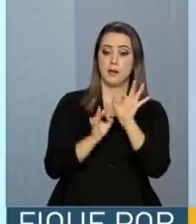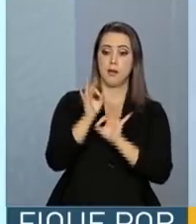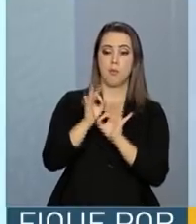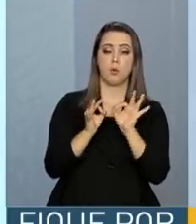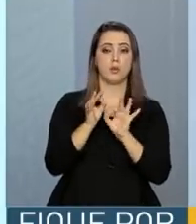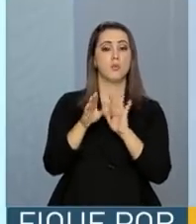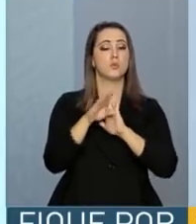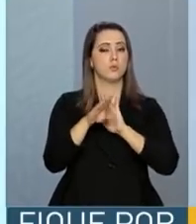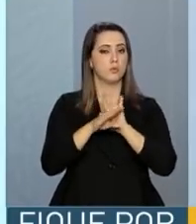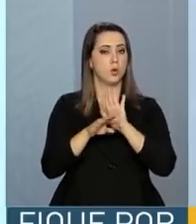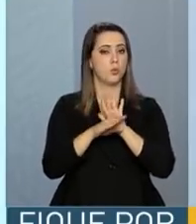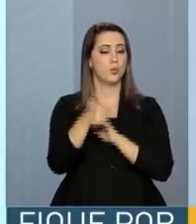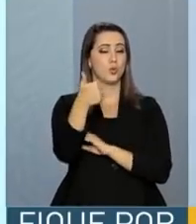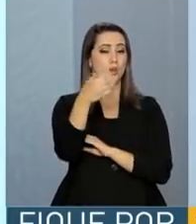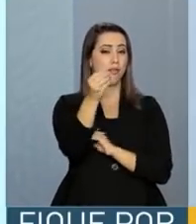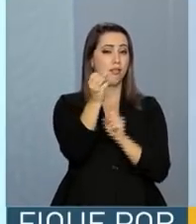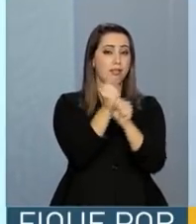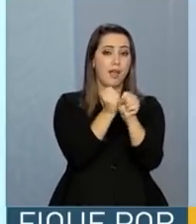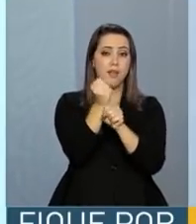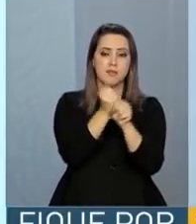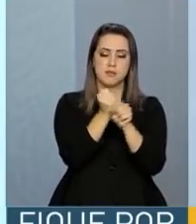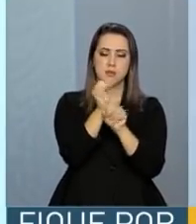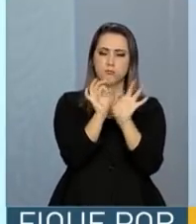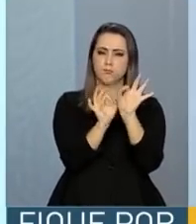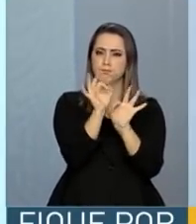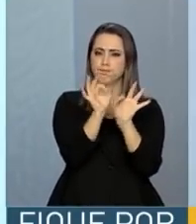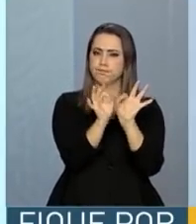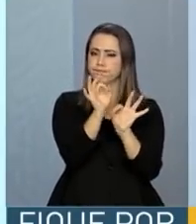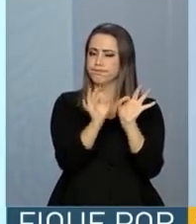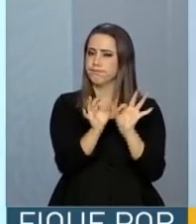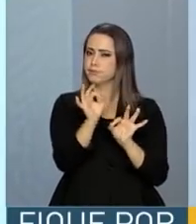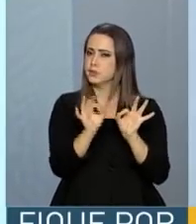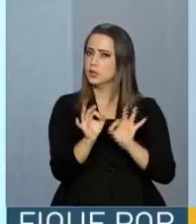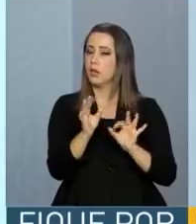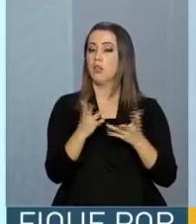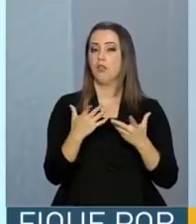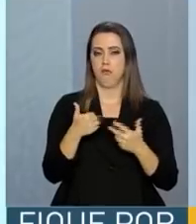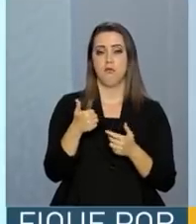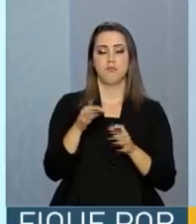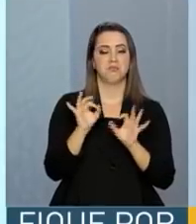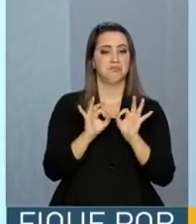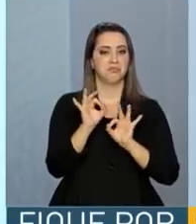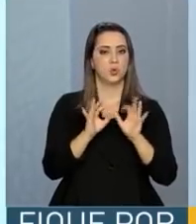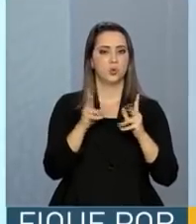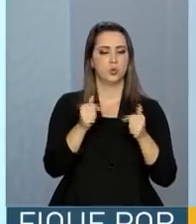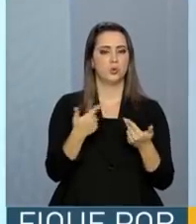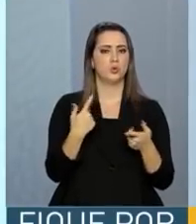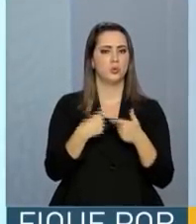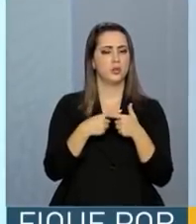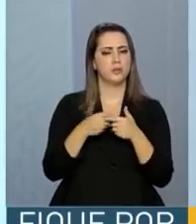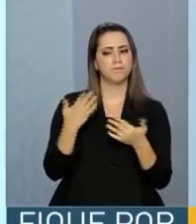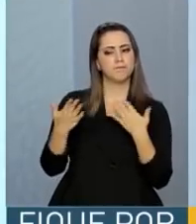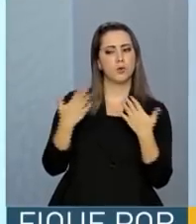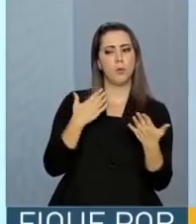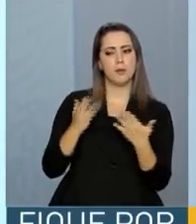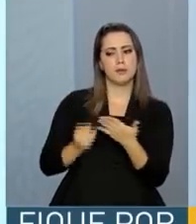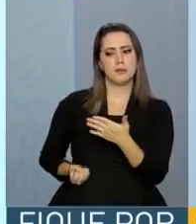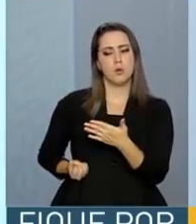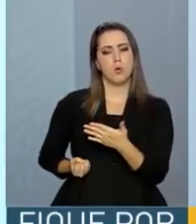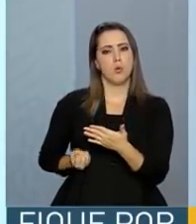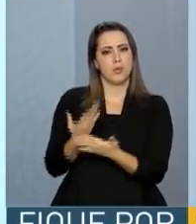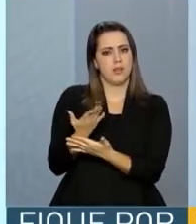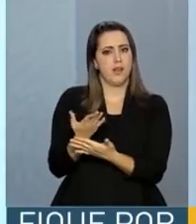porque supõe se que daqui a dez anos tendo em vista a contenção dos gastos públicos e naturalmente a elevação da arrecadação num dado momento